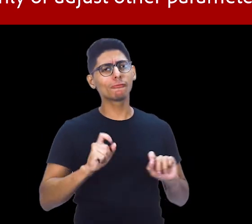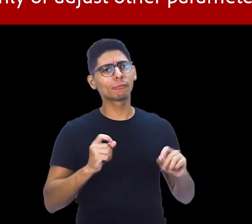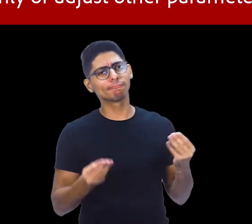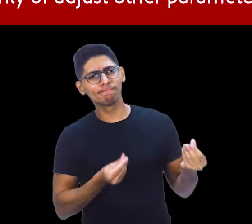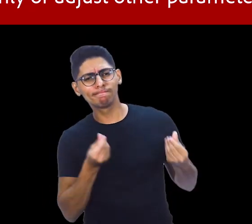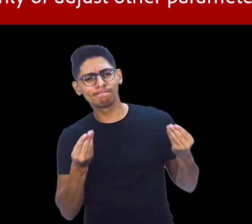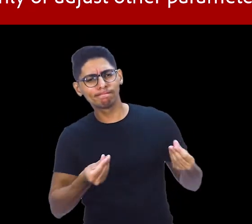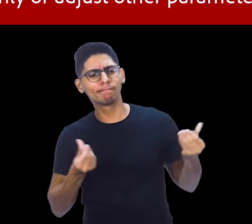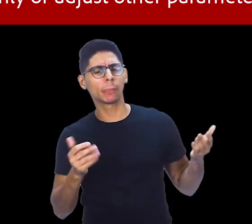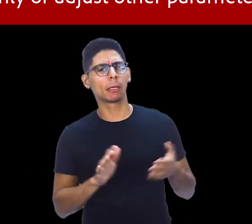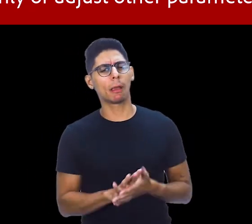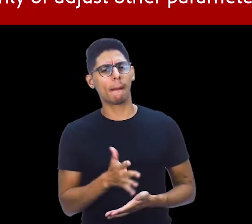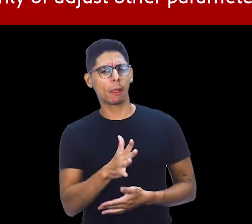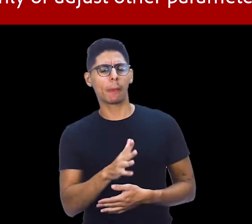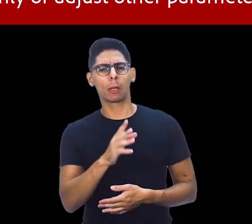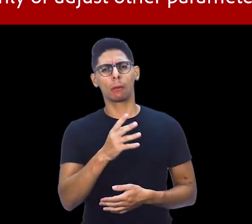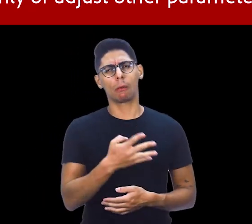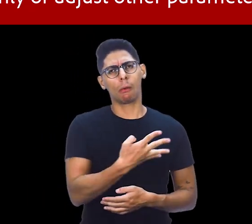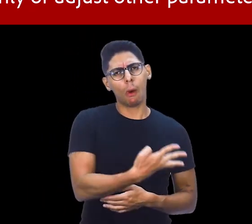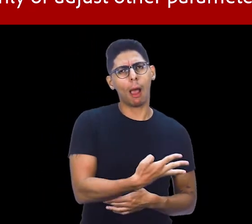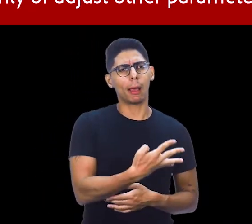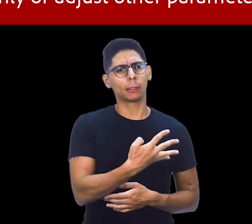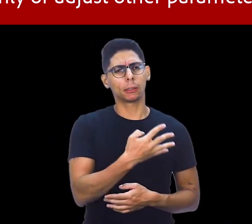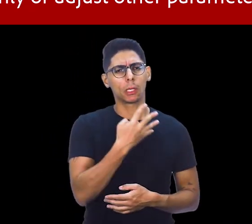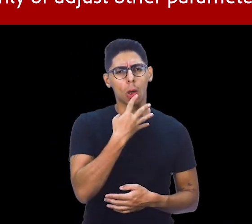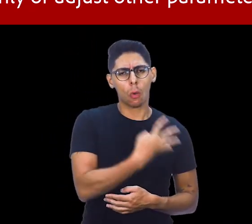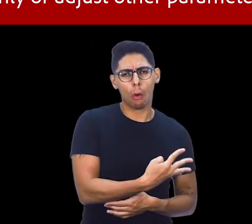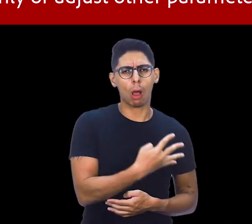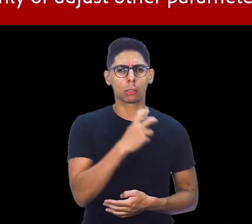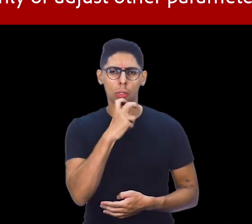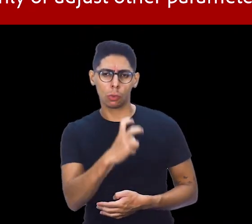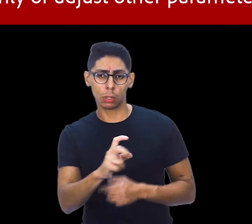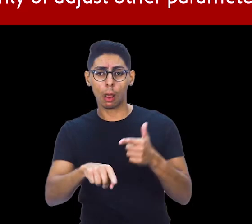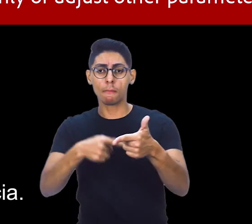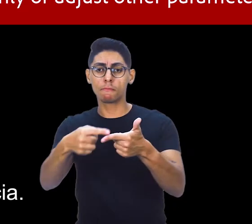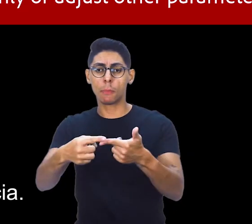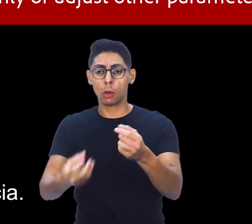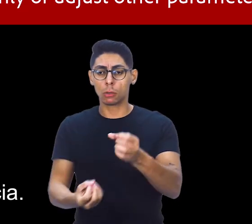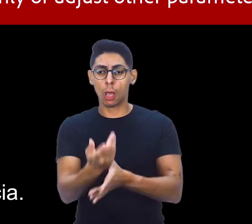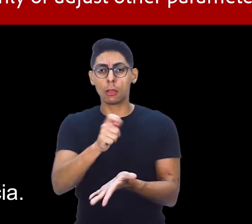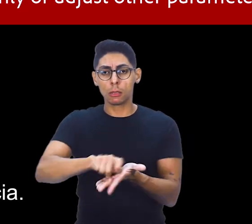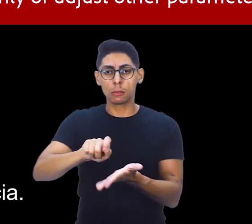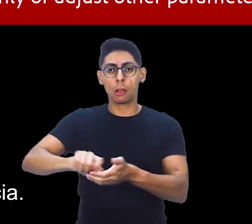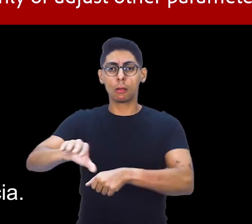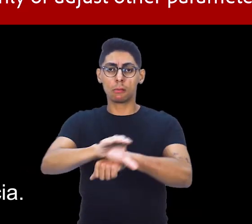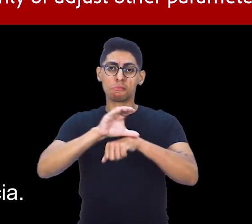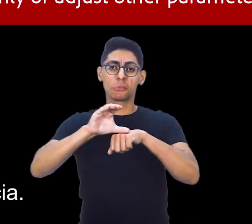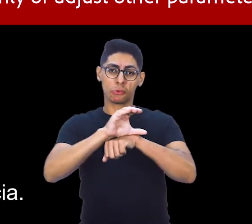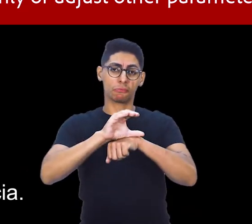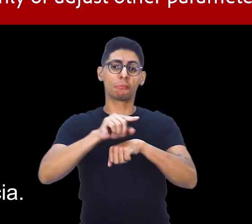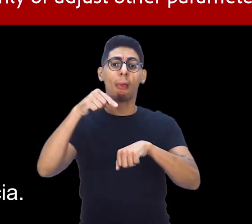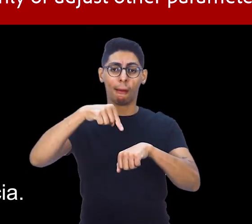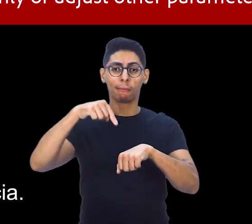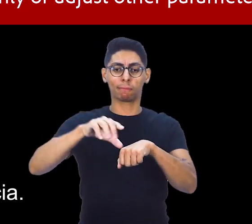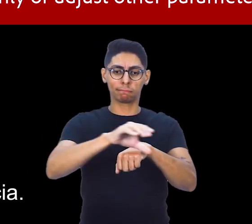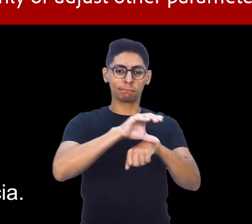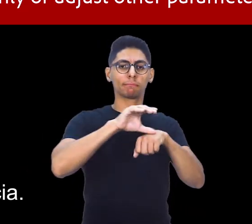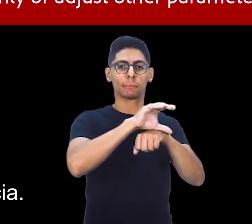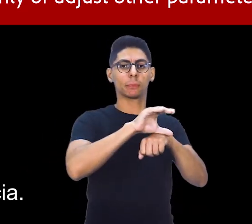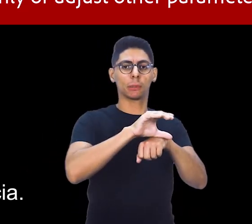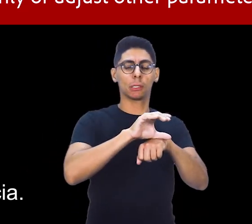quê? Uns 4, 5 anos após a Constituição, e na Constituição são as